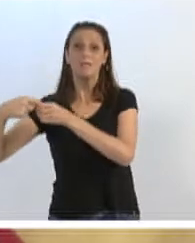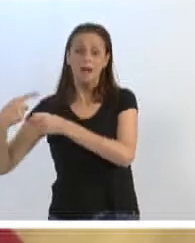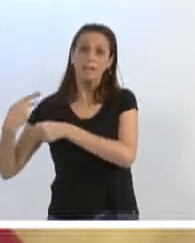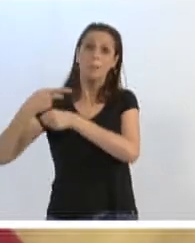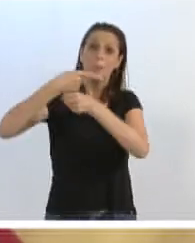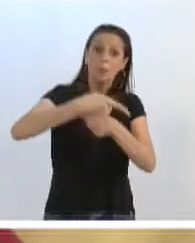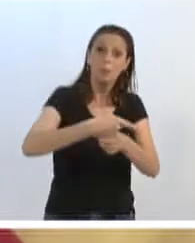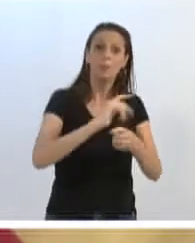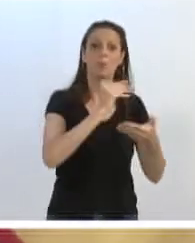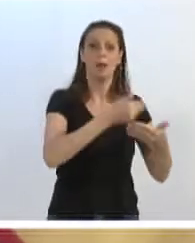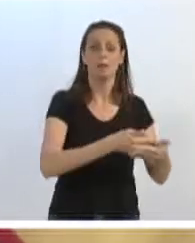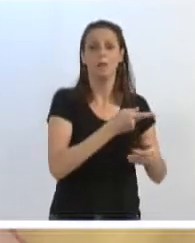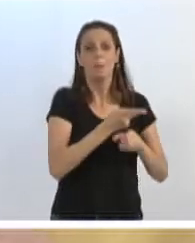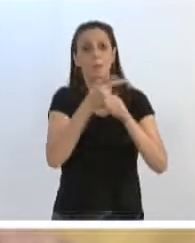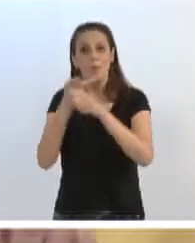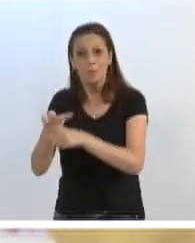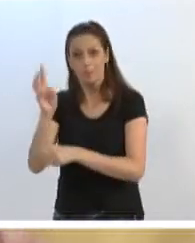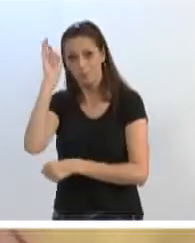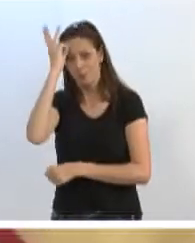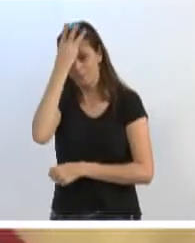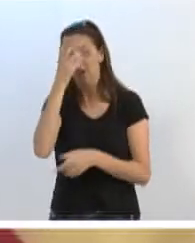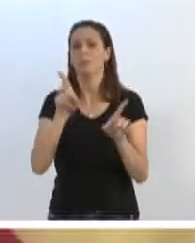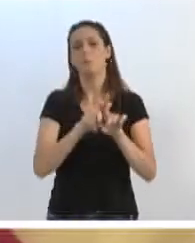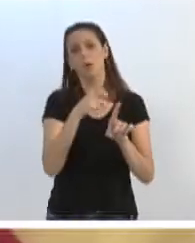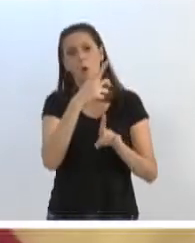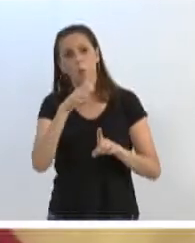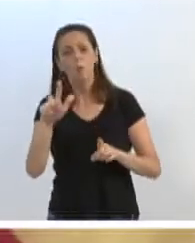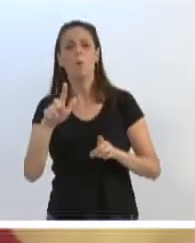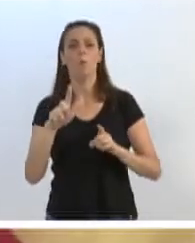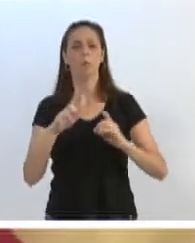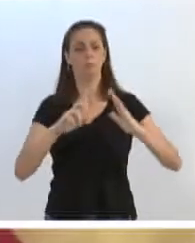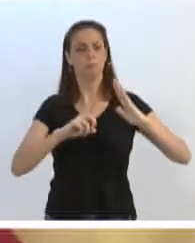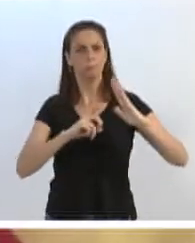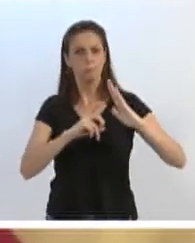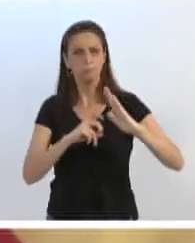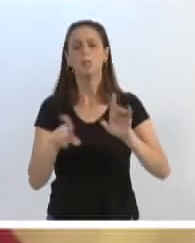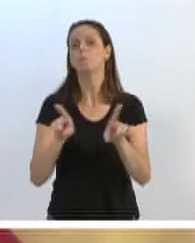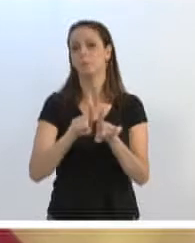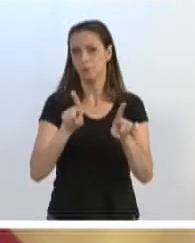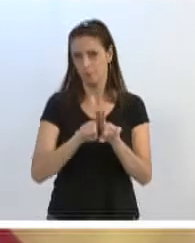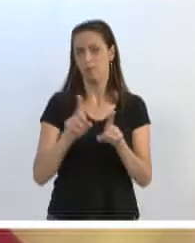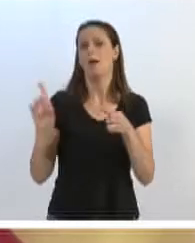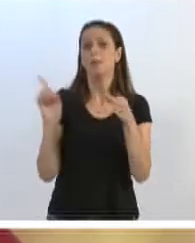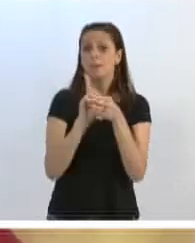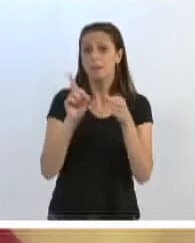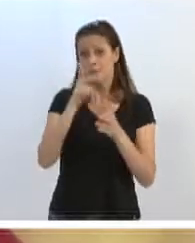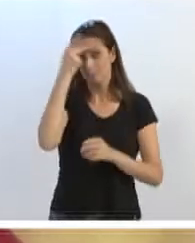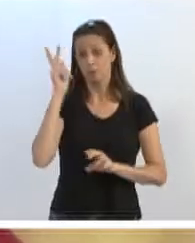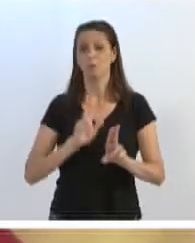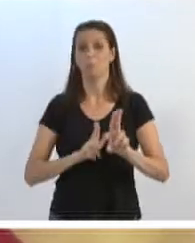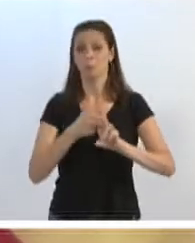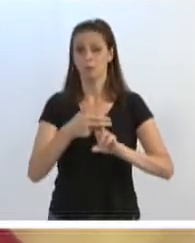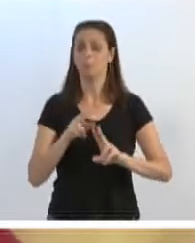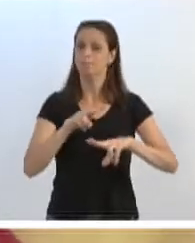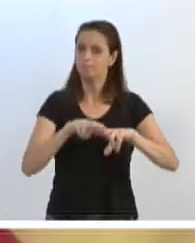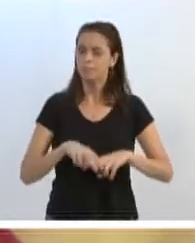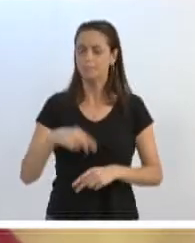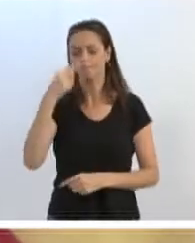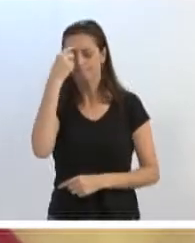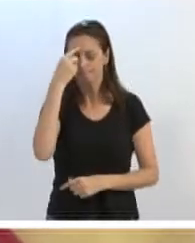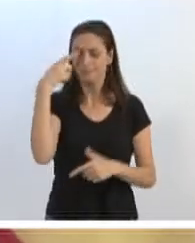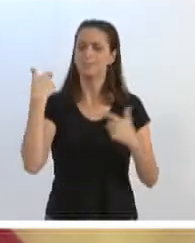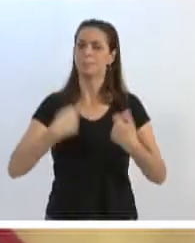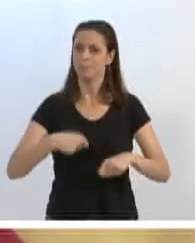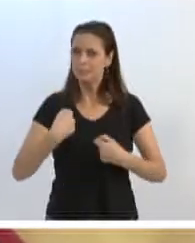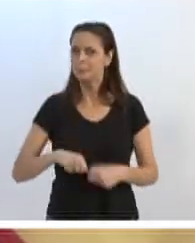isabel além da vila itoupava que também atende aos nossos usuários do sus dizer que nós precisamos e aqui eu mais uma vez